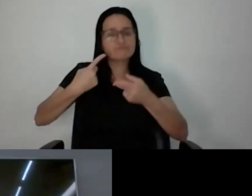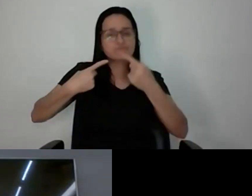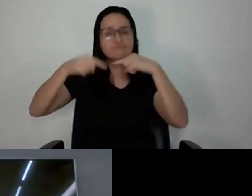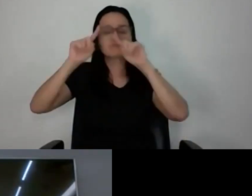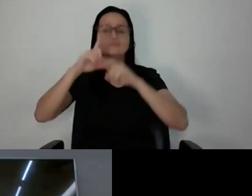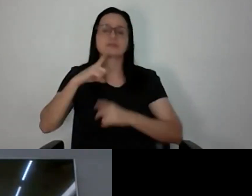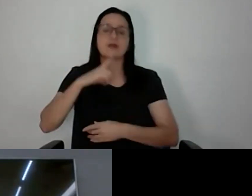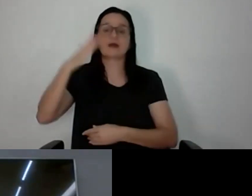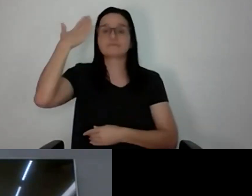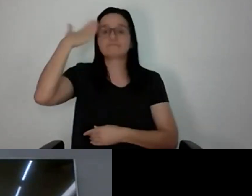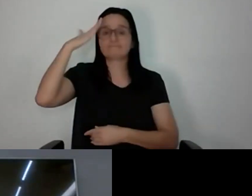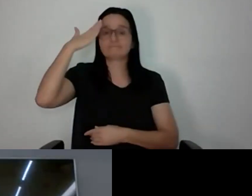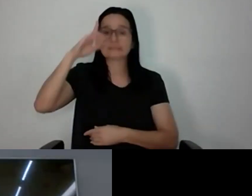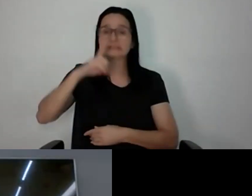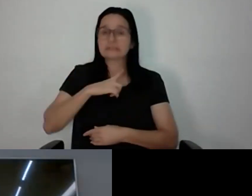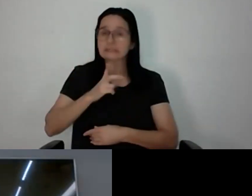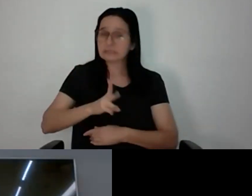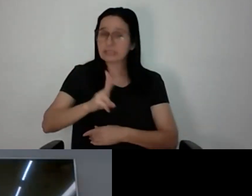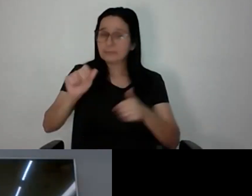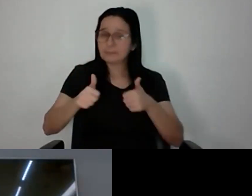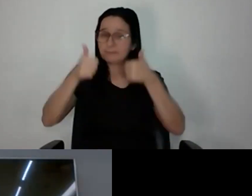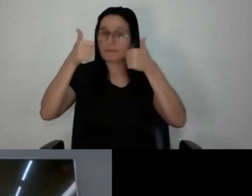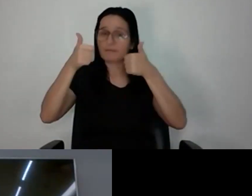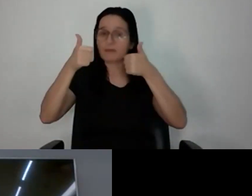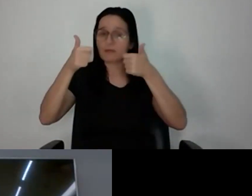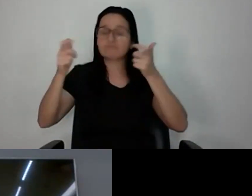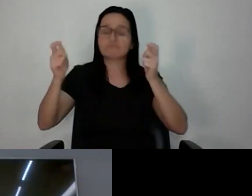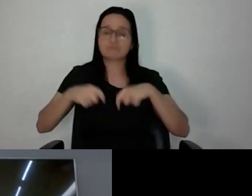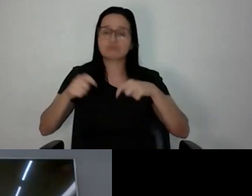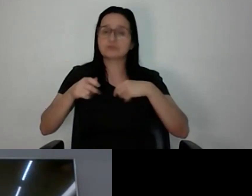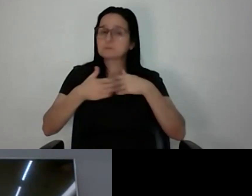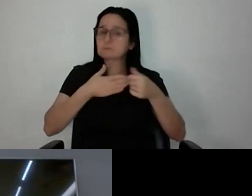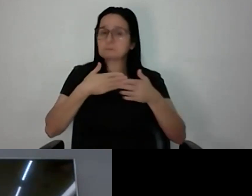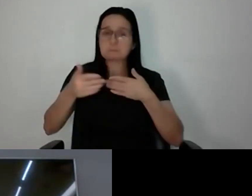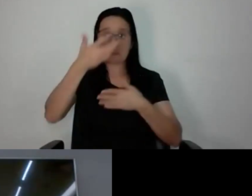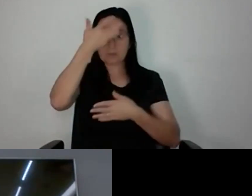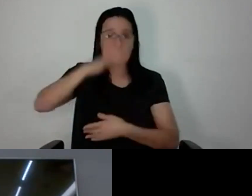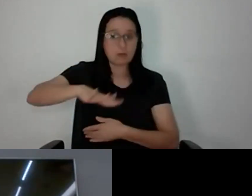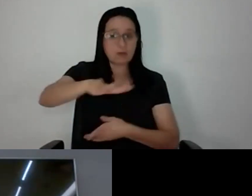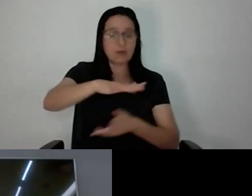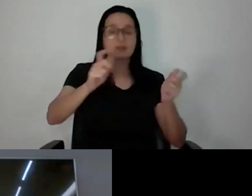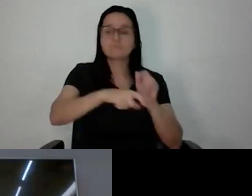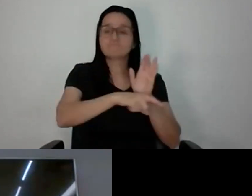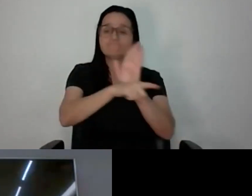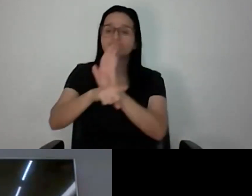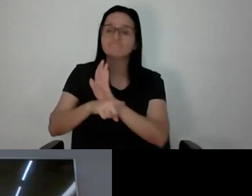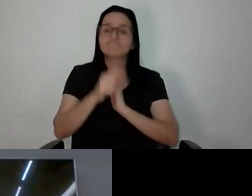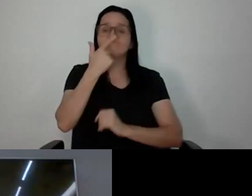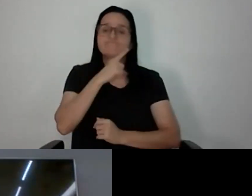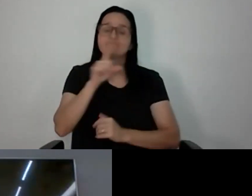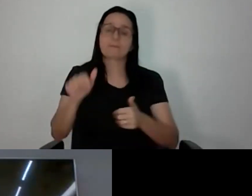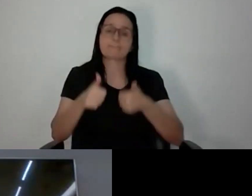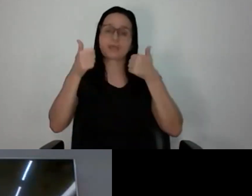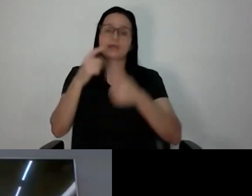que você gere sempre a melhor solução possível para qualquer pessoa que você gere solução, não necessariamente cliente, mas se for